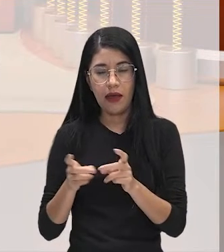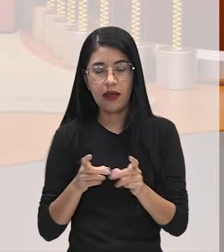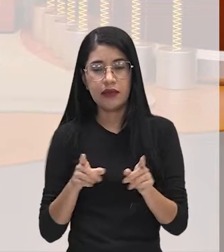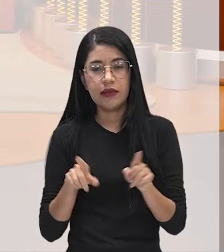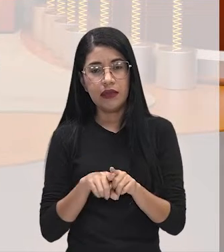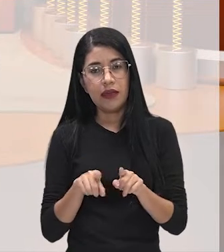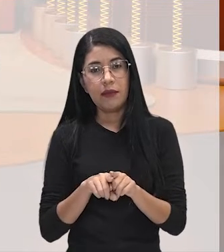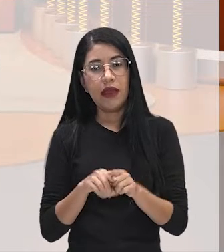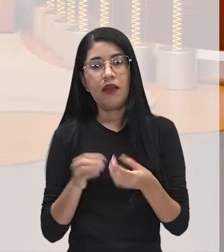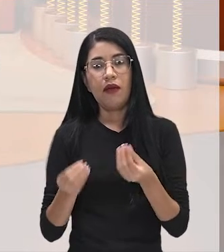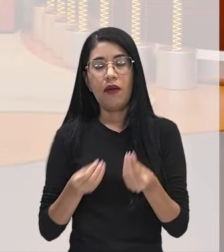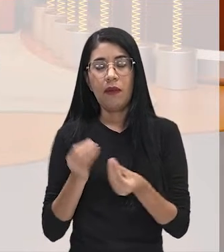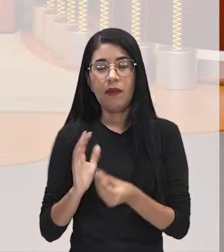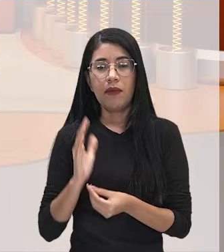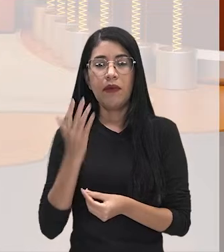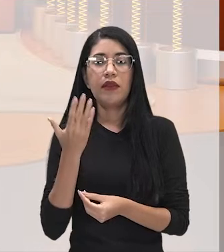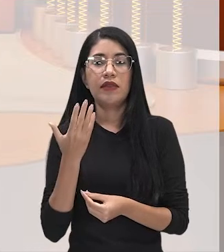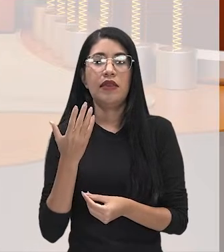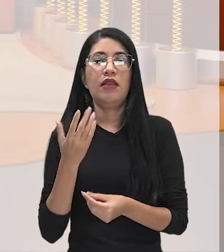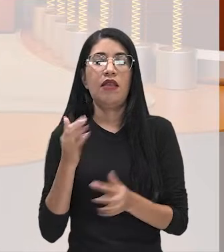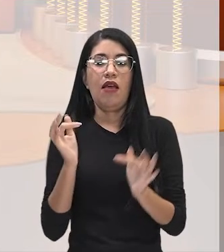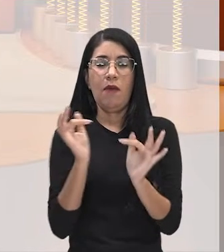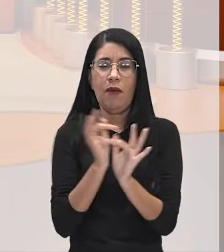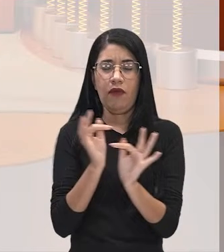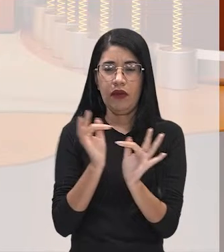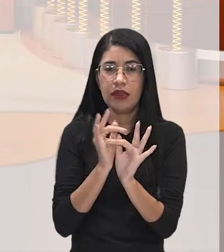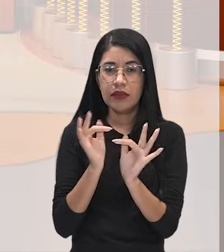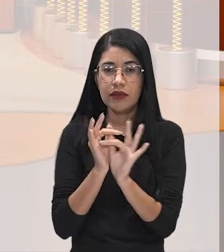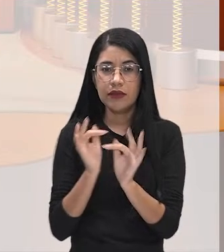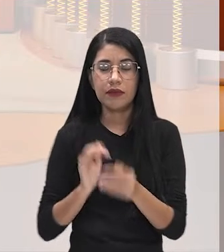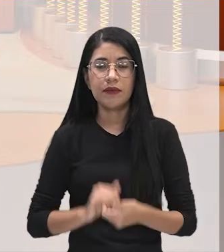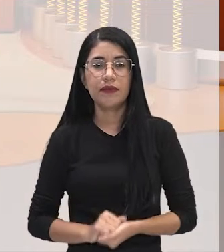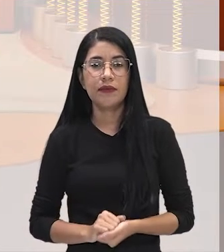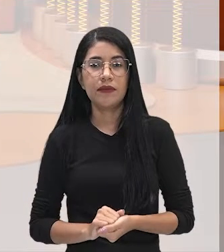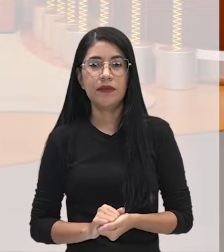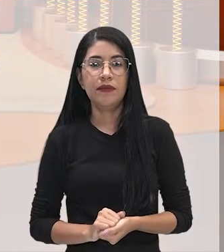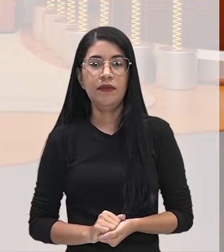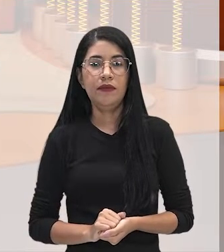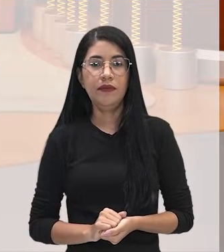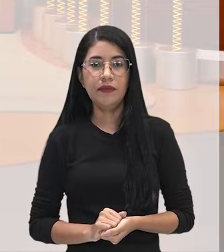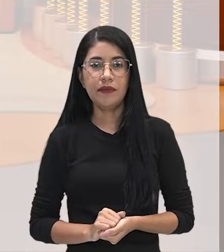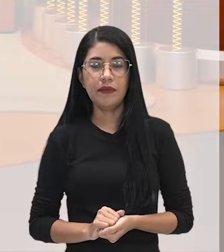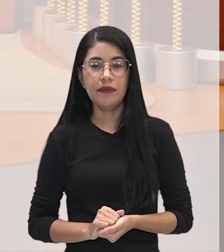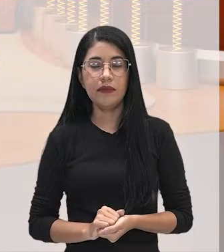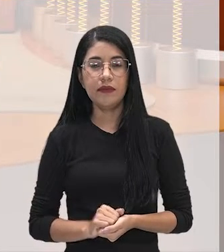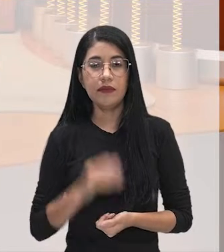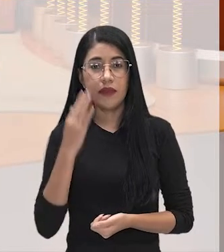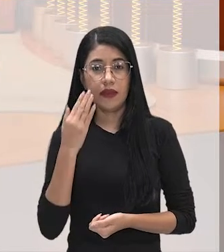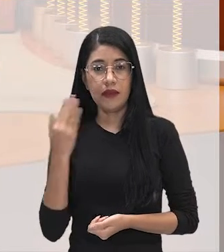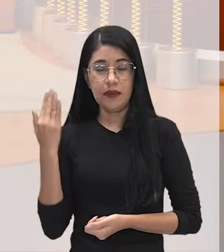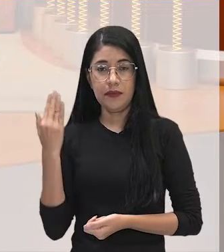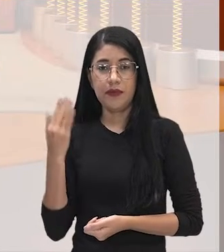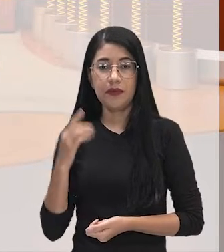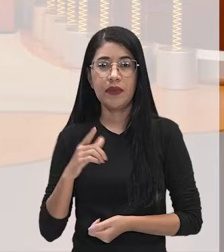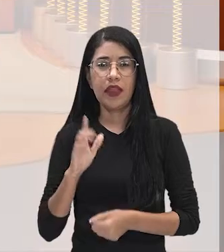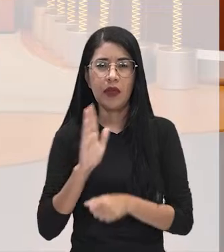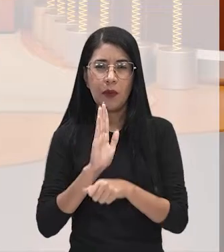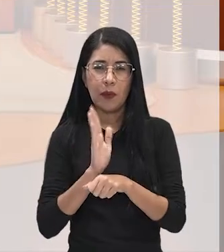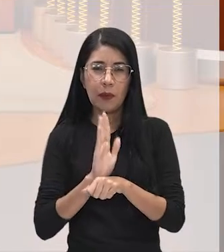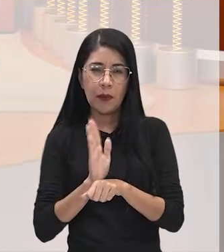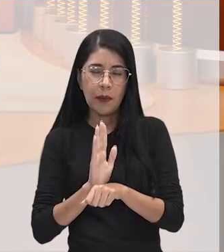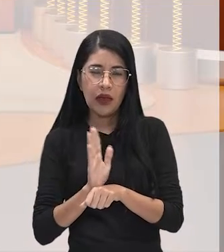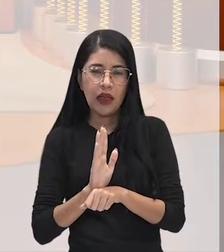era feito, então, por esses povos fenícios. Acompanhe, então, comigo. Olha só, a gente tem, então, um VTzinho para